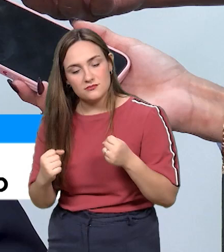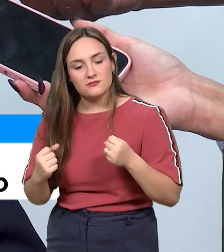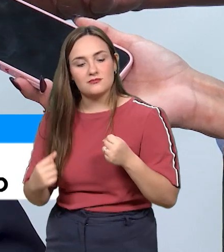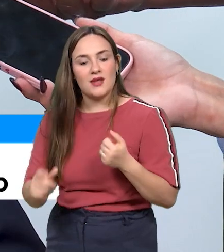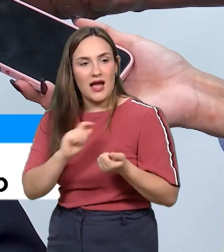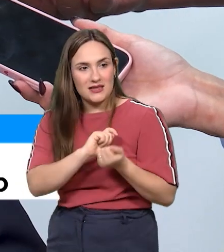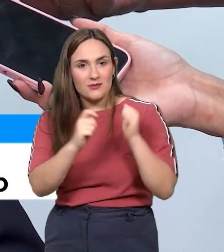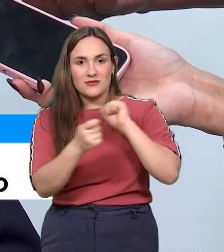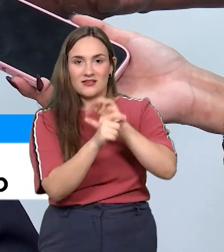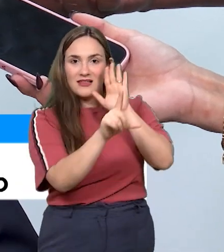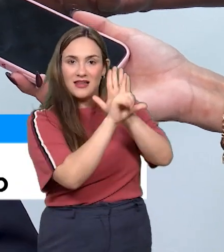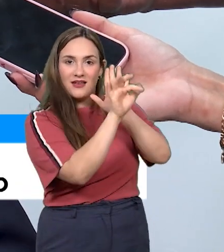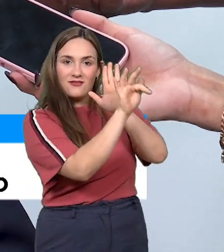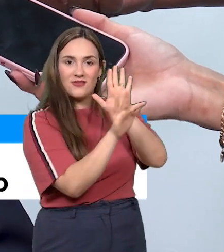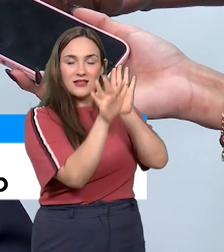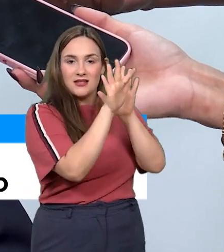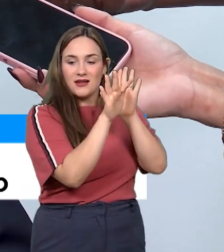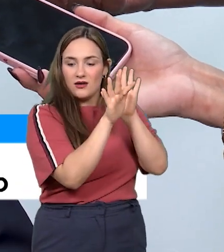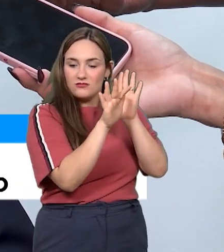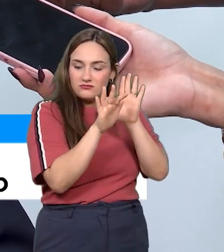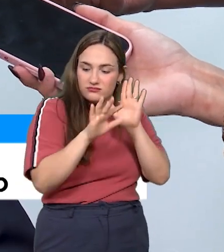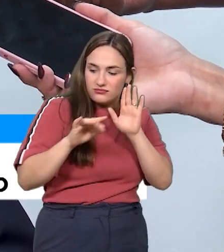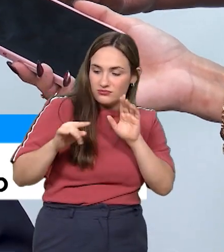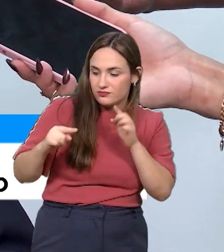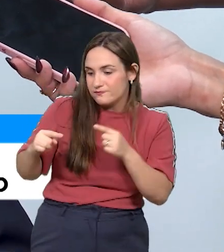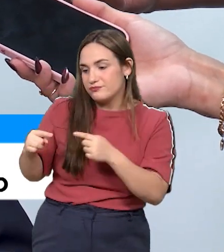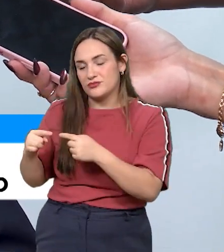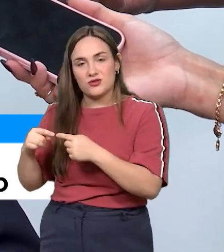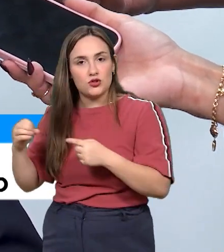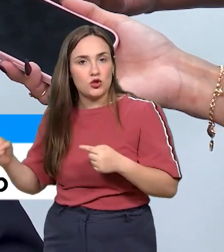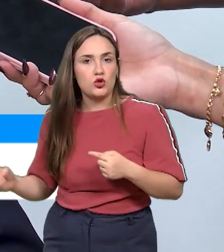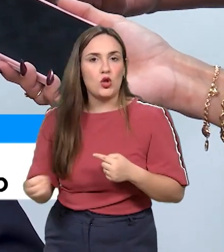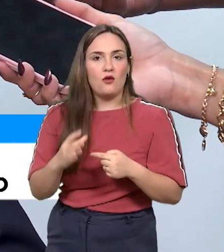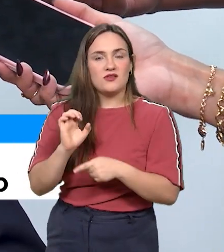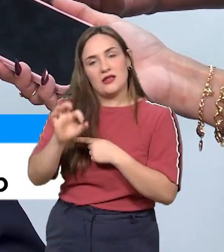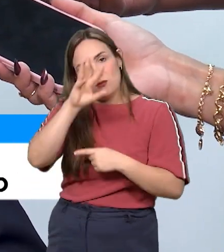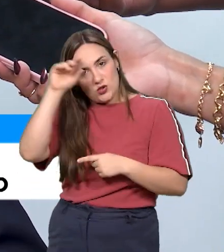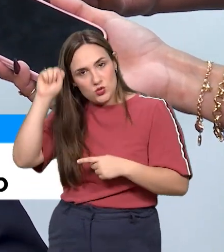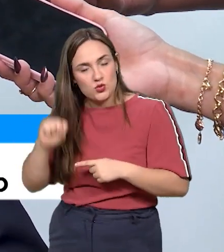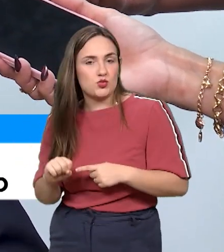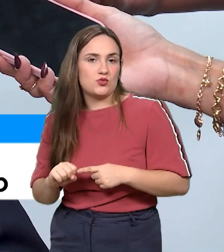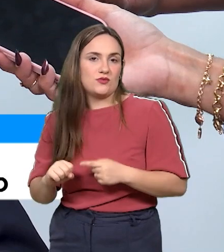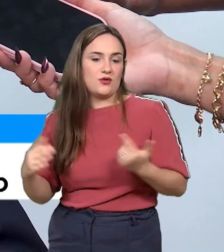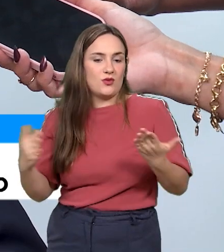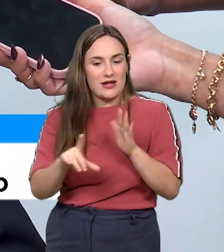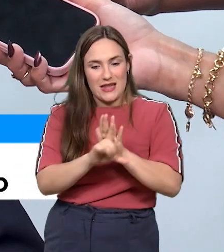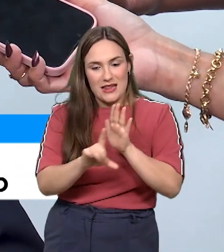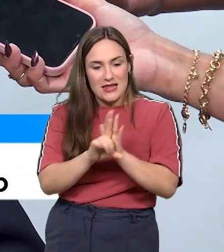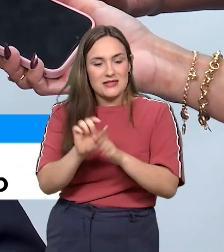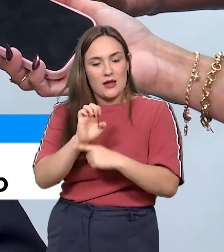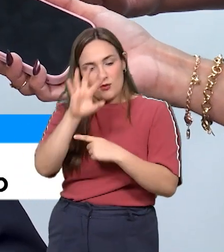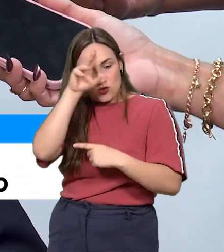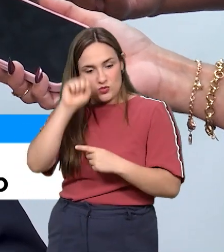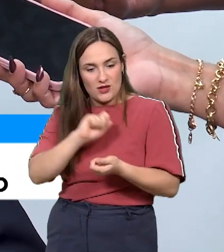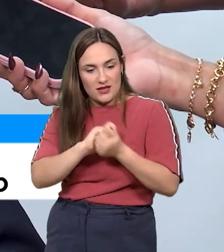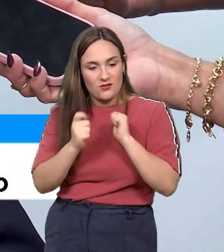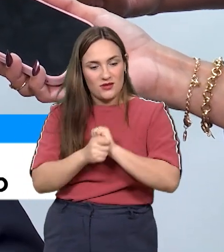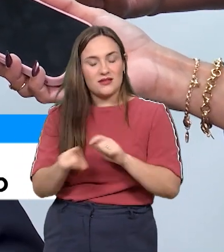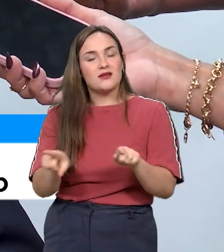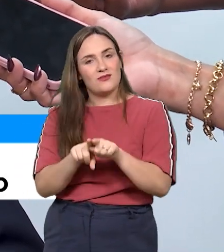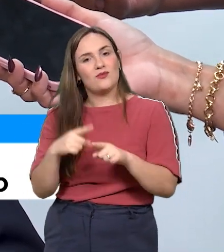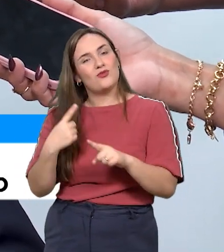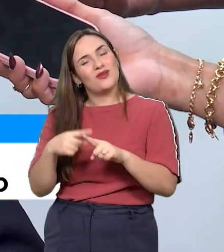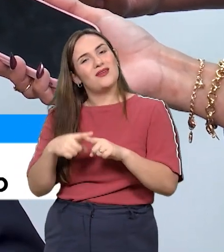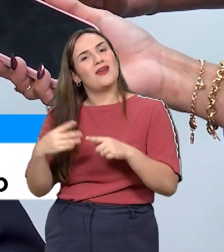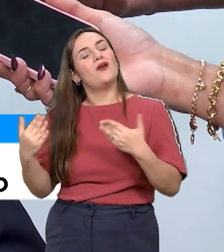no sentido de adequar a legislação do Estado do Mato Grosso do Sul a esse novo marco legal. Isso vai ser muito importante para o Estado, porque